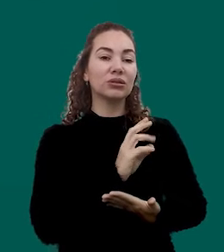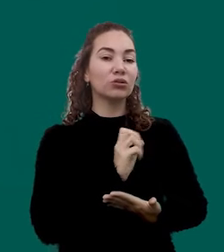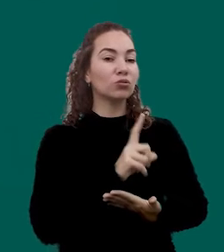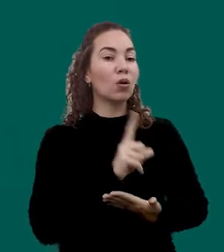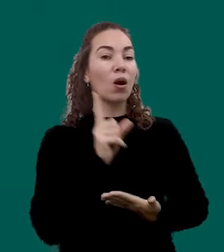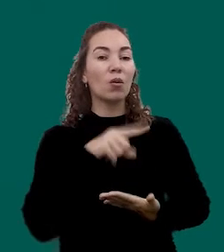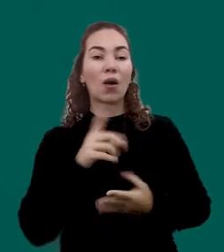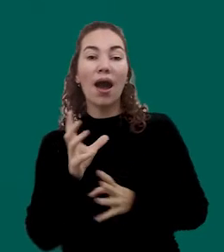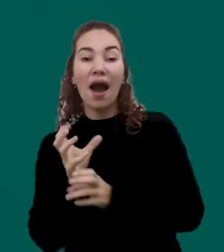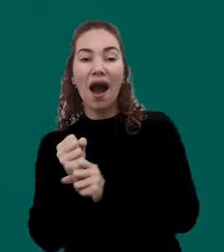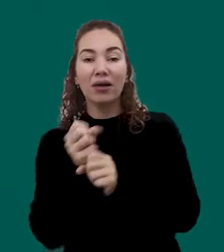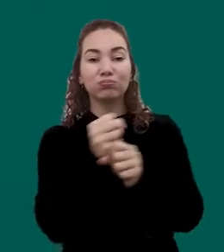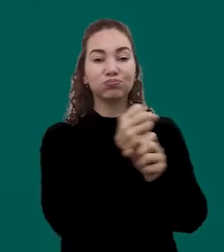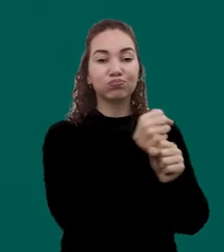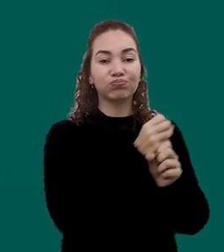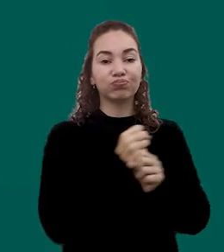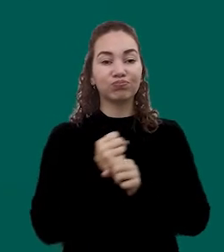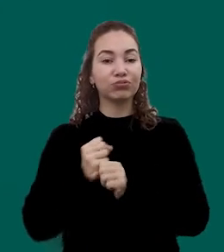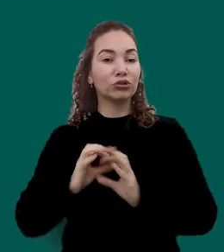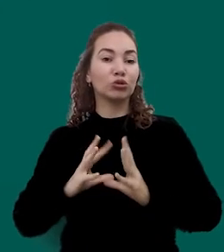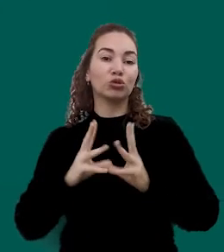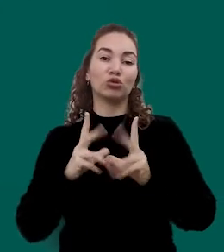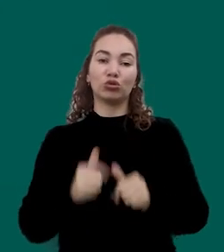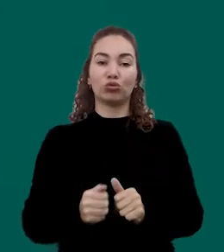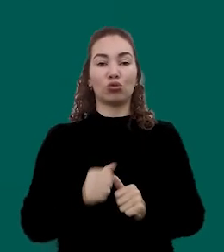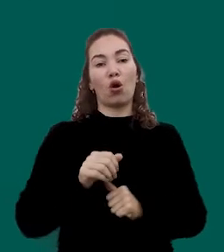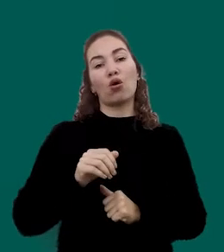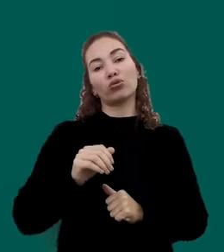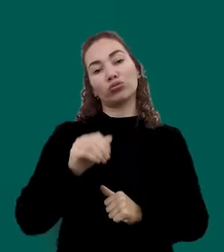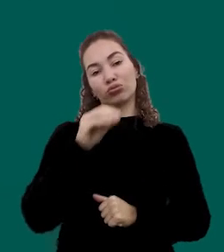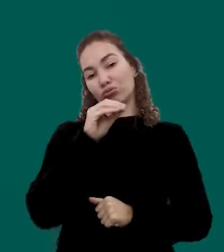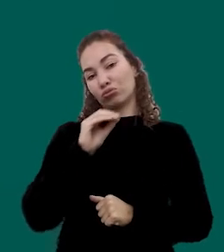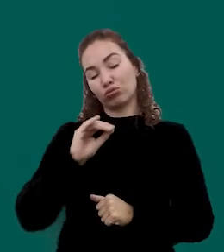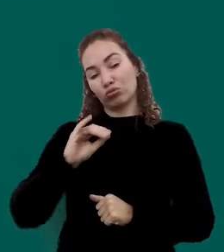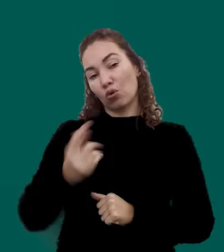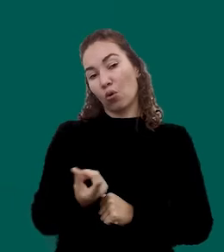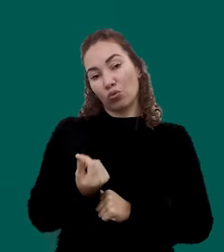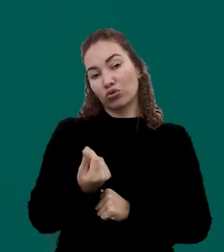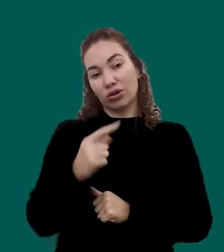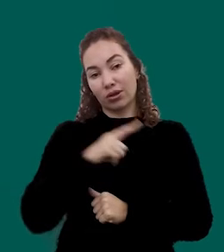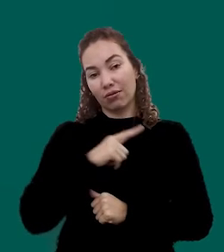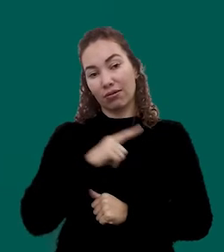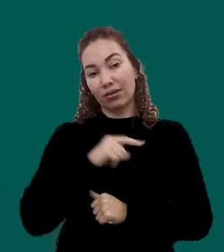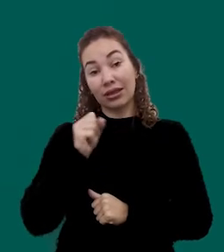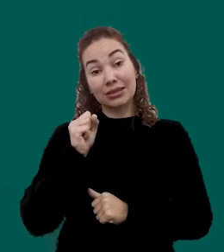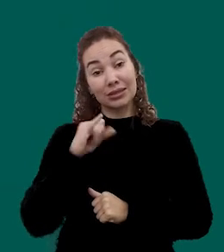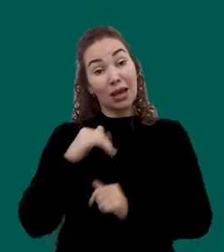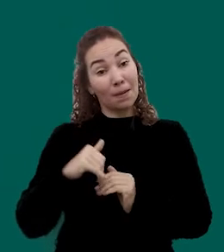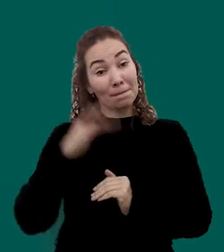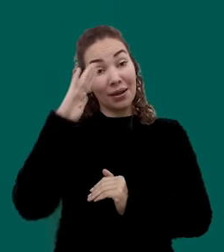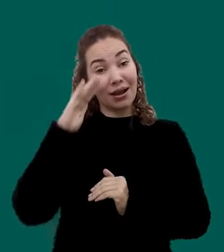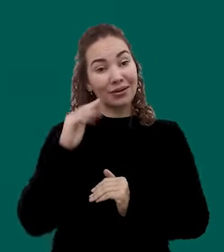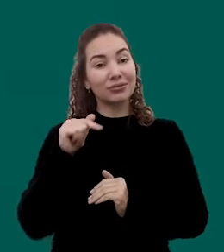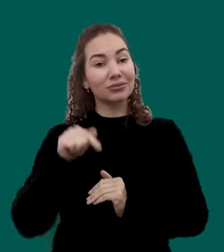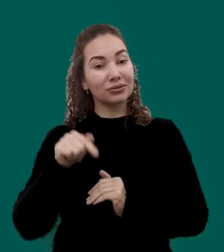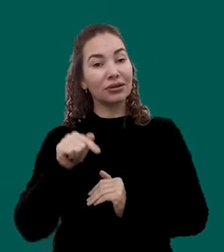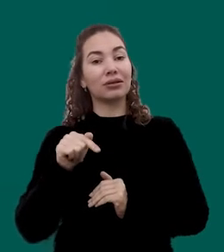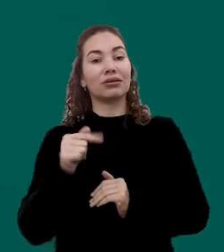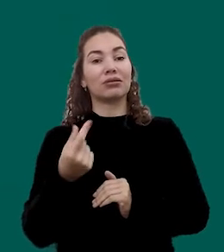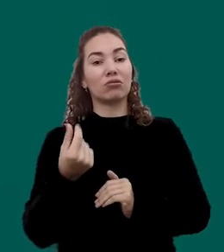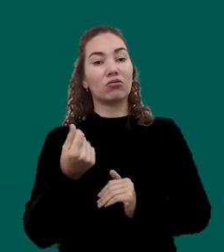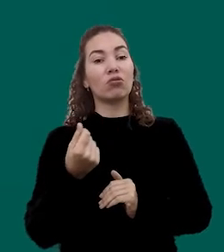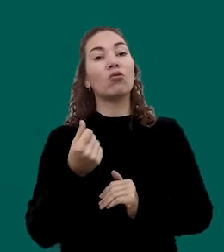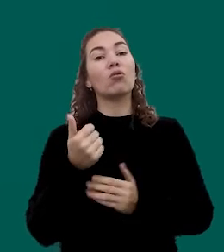o somatório dos rendimentos tributáveis. Então, se ultrapassou este valor